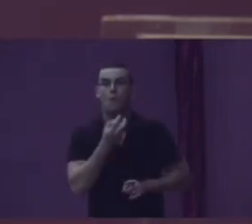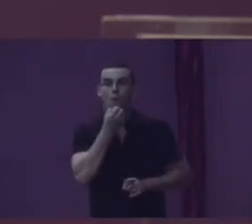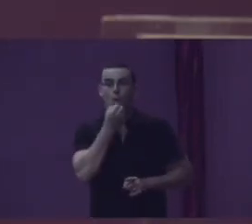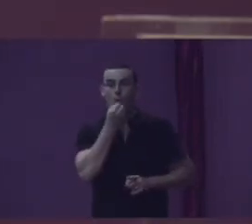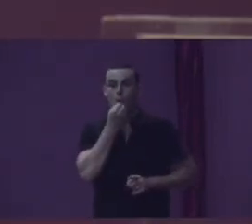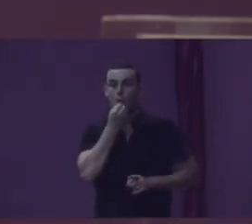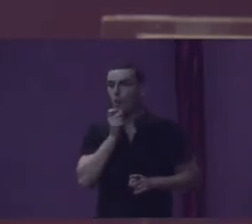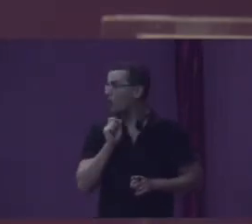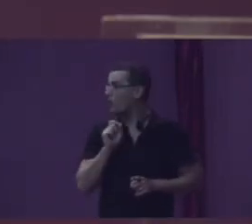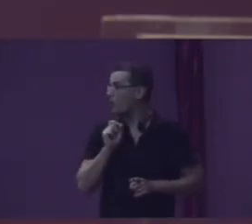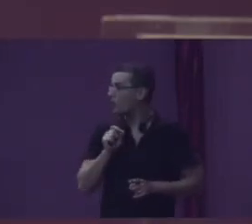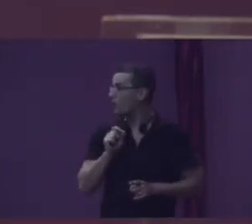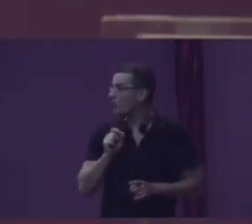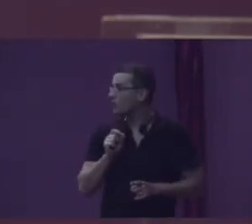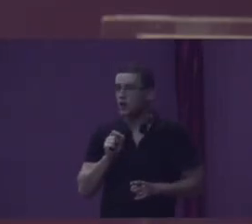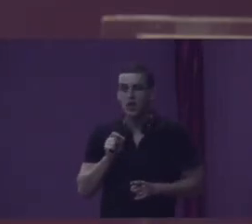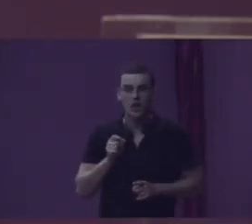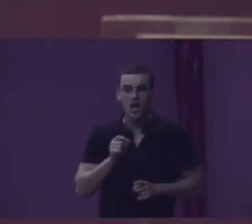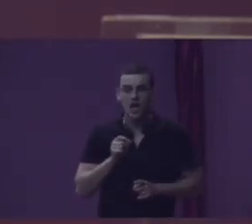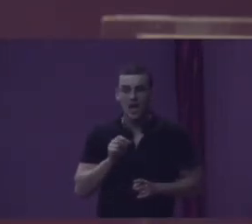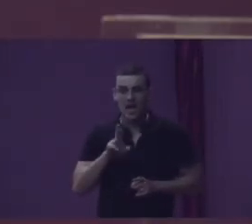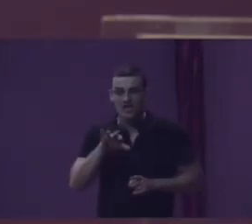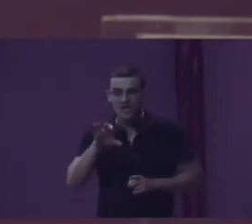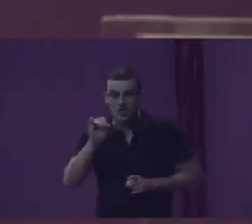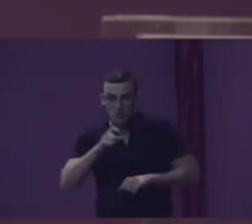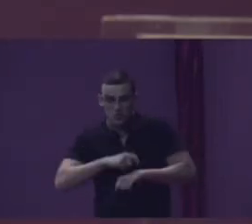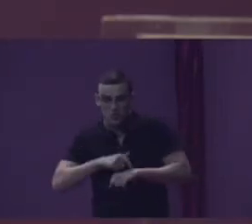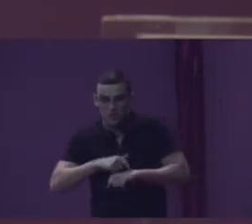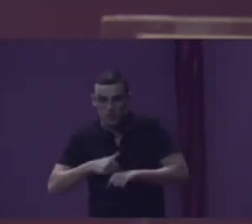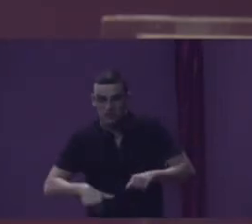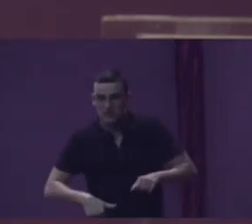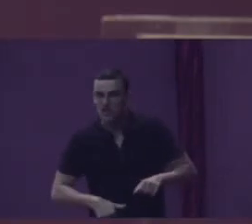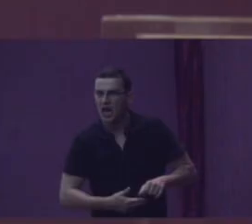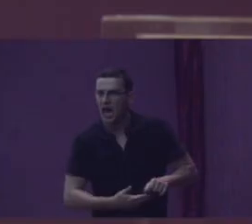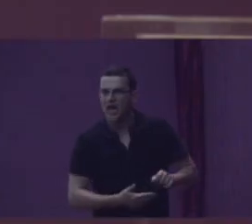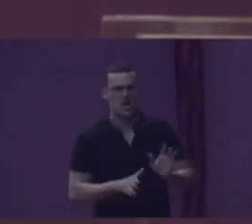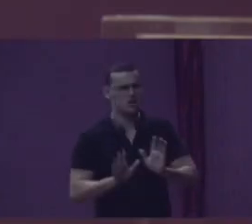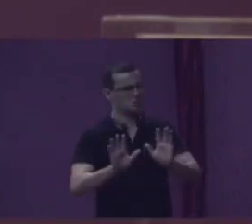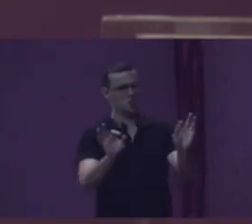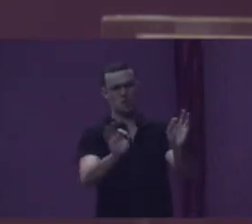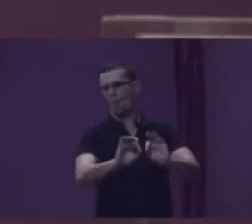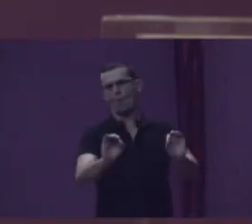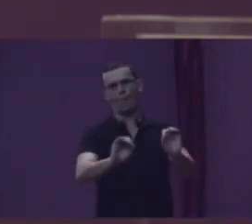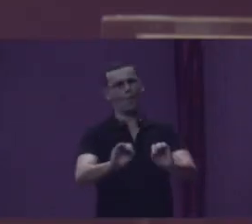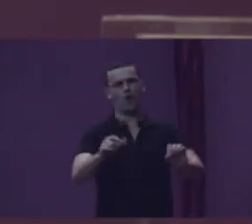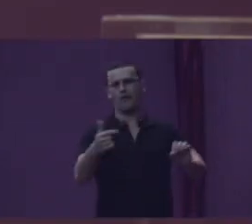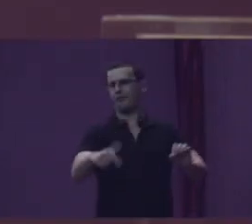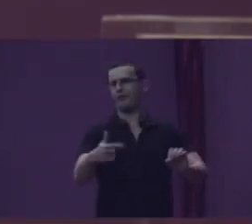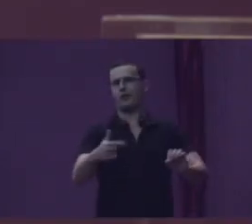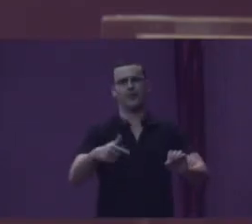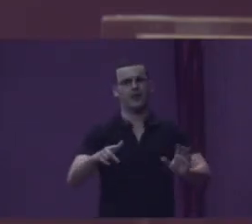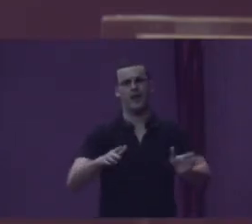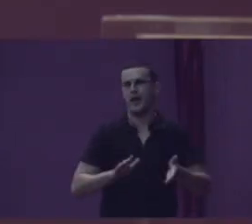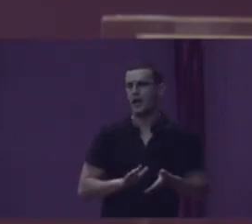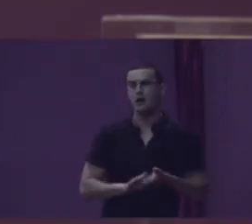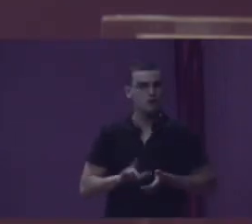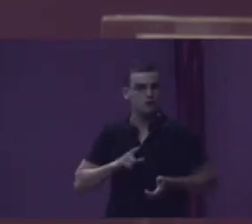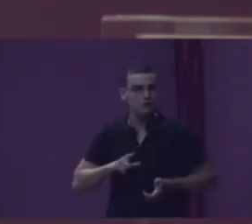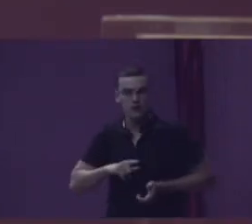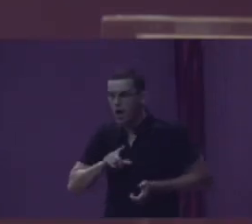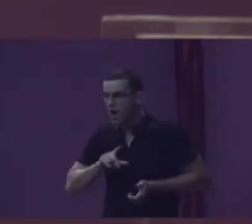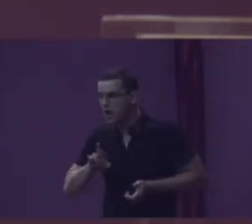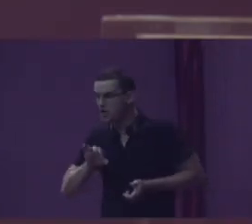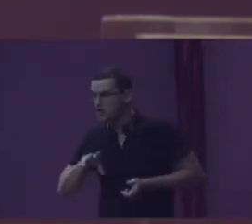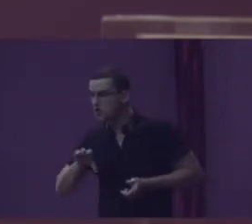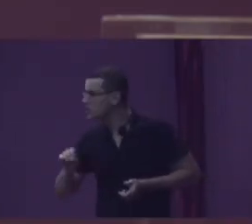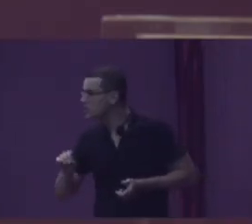de cesárea não existe. O risco cirúrgico não existe. O risco de testes